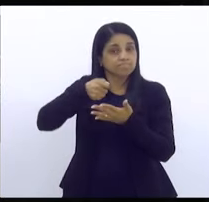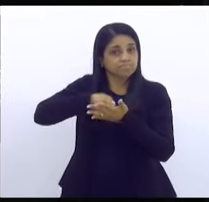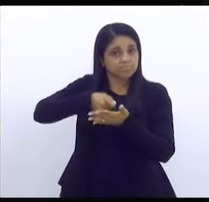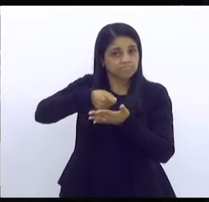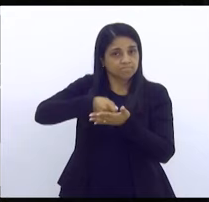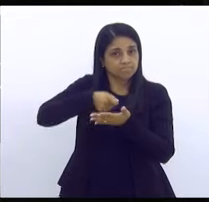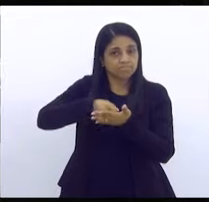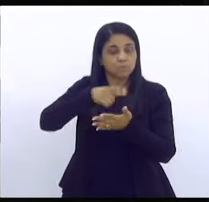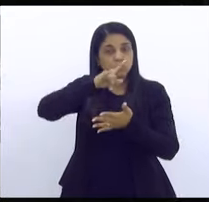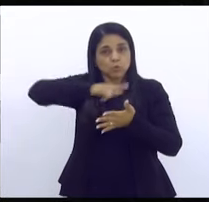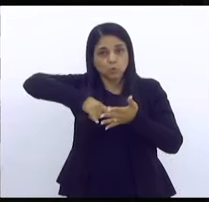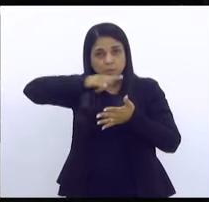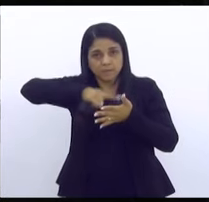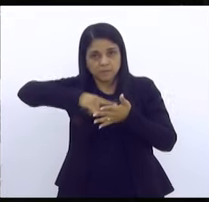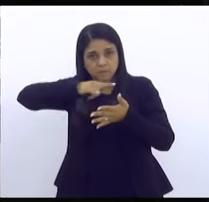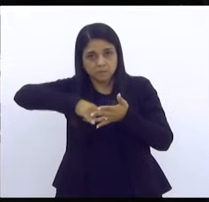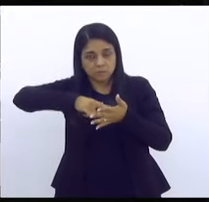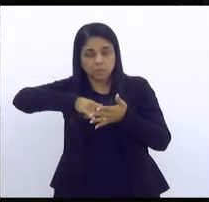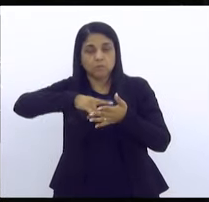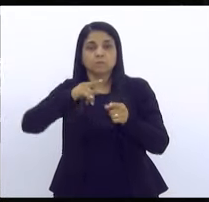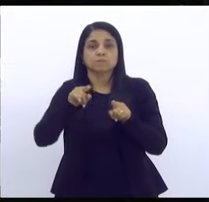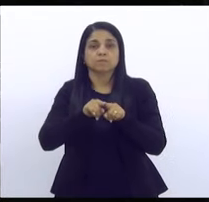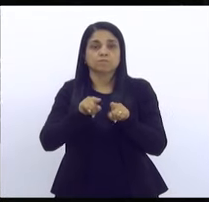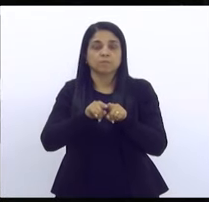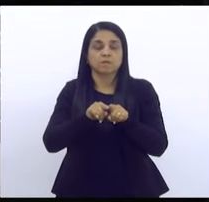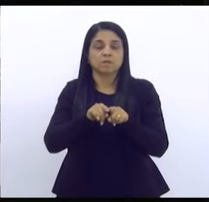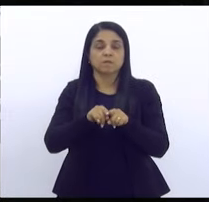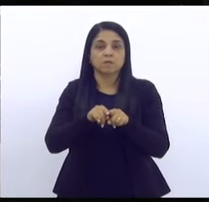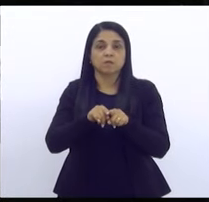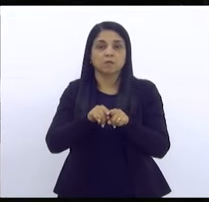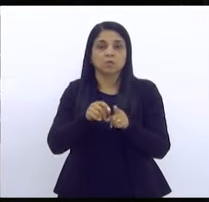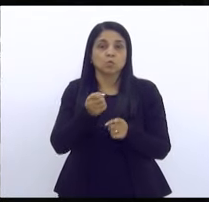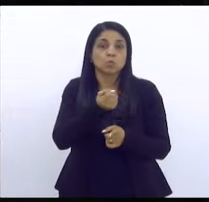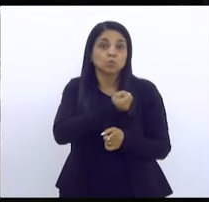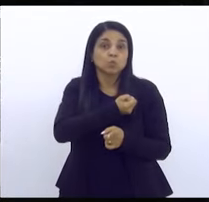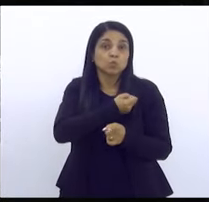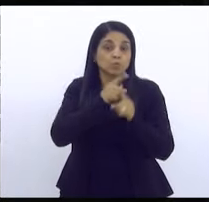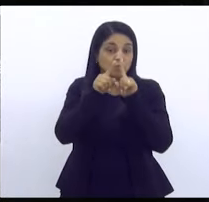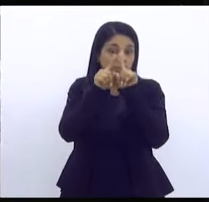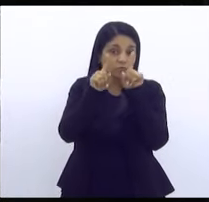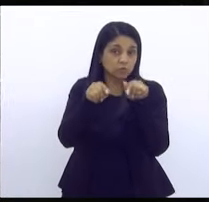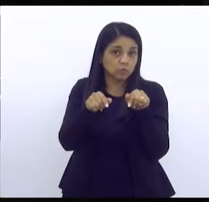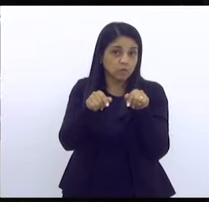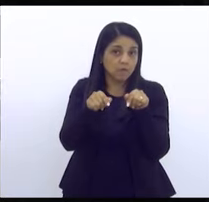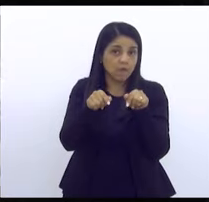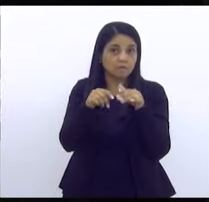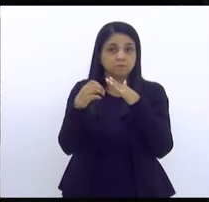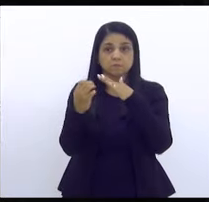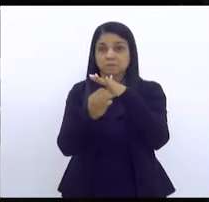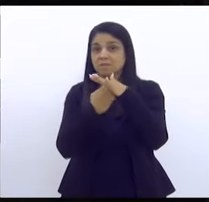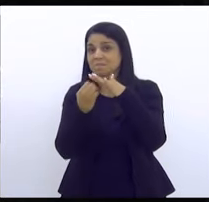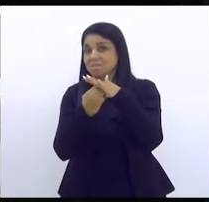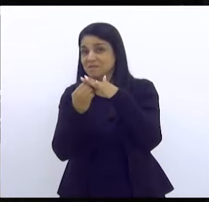de documentações, de o próprio número de funcionários da empresa, a empresa esta que